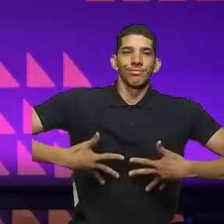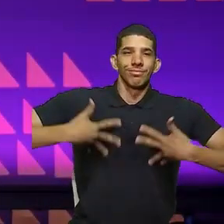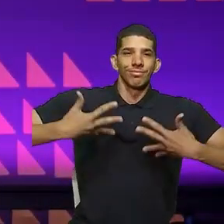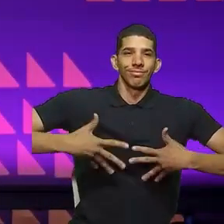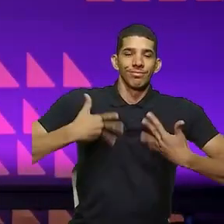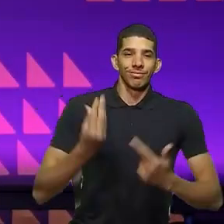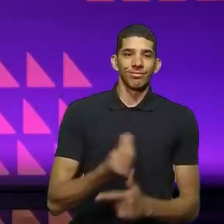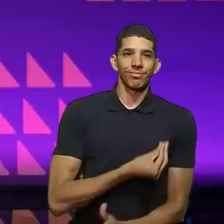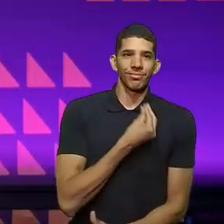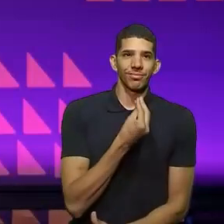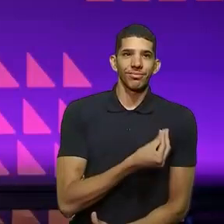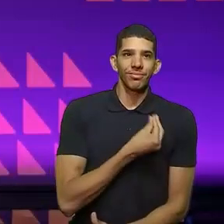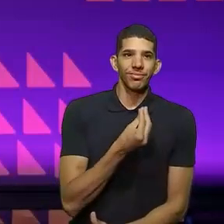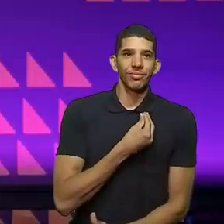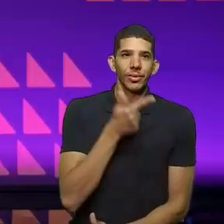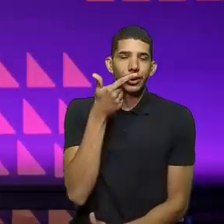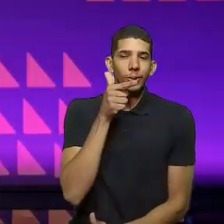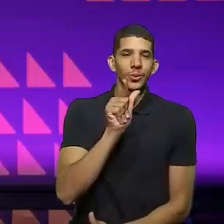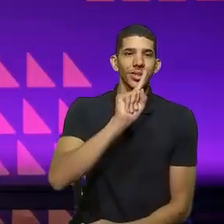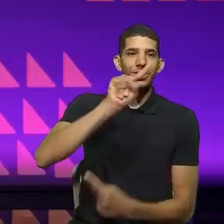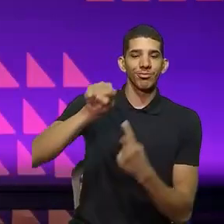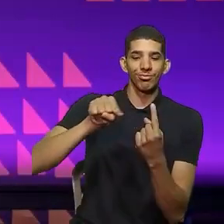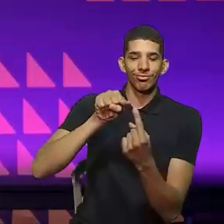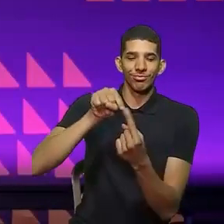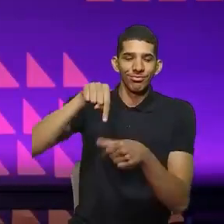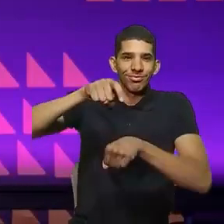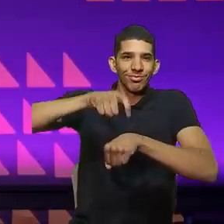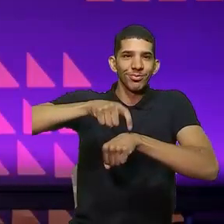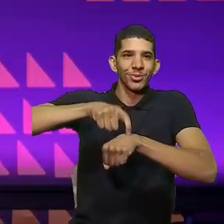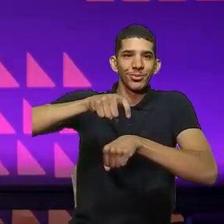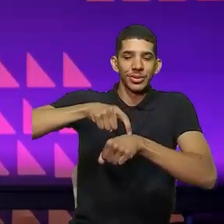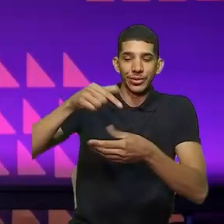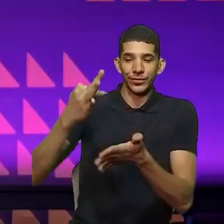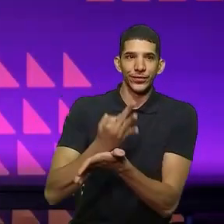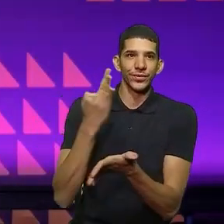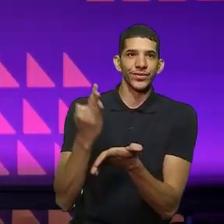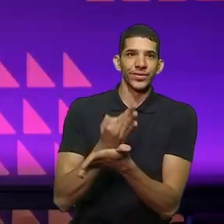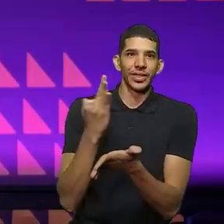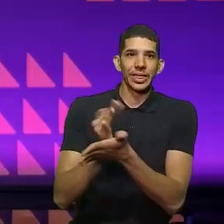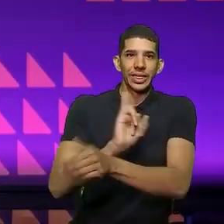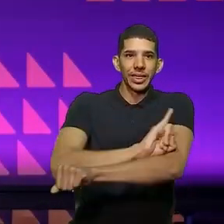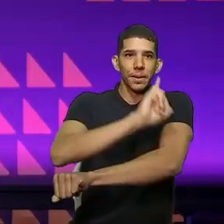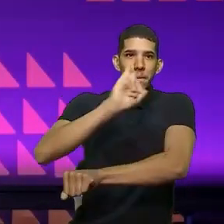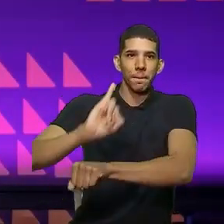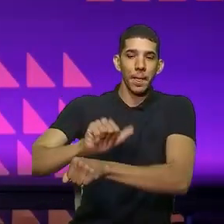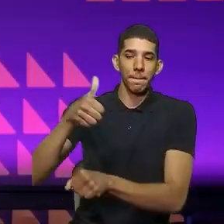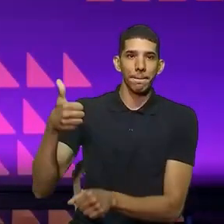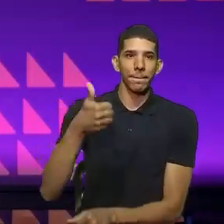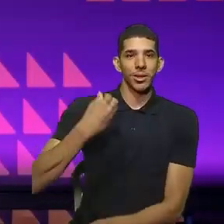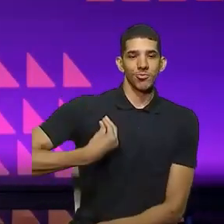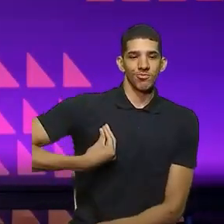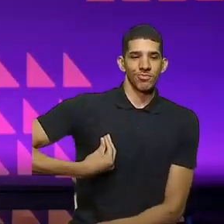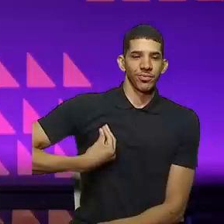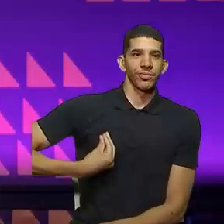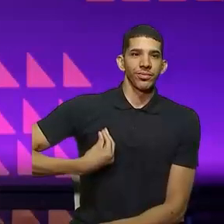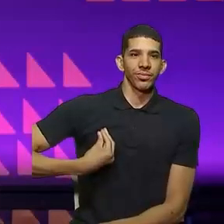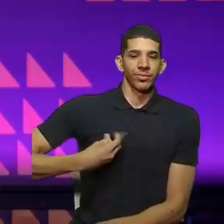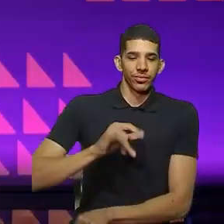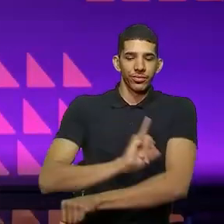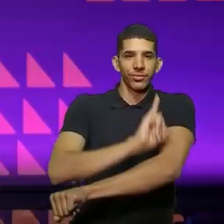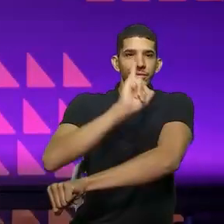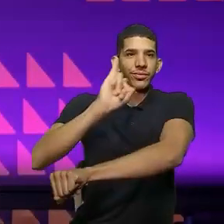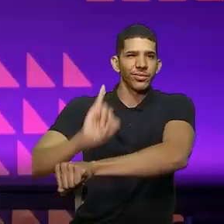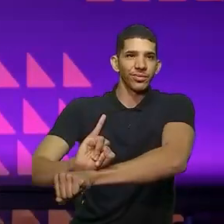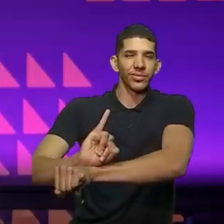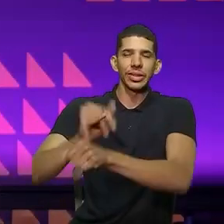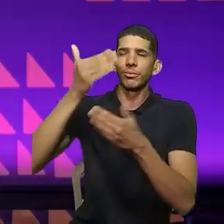cabelos escuros que lhe estão presos em um coque atrás da cabeça. Ela traja camisa preta de mangas curtas. A segunda pessoa sentada é